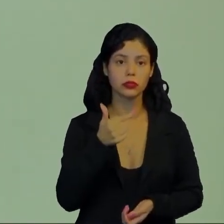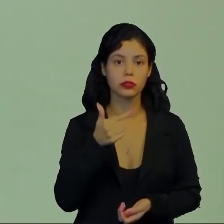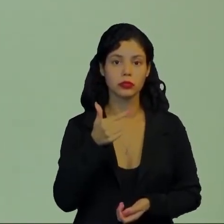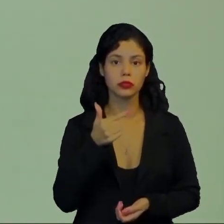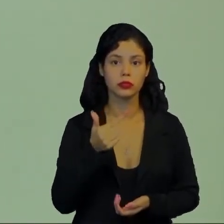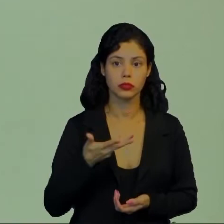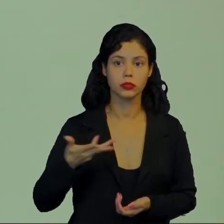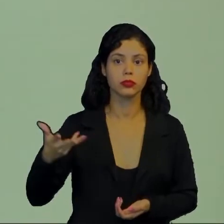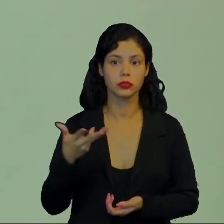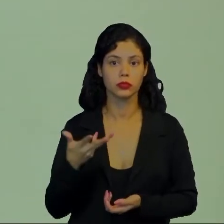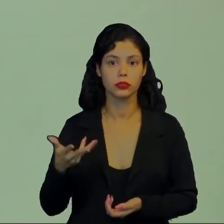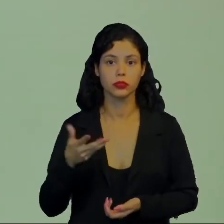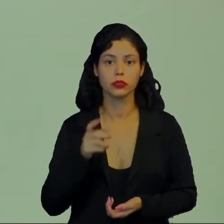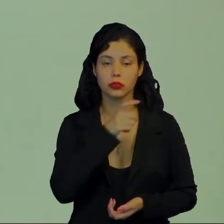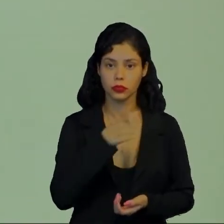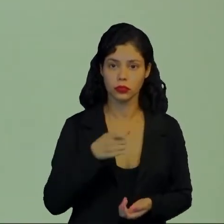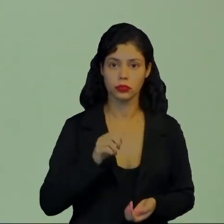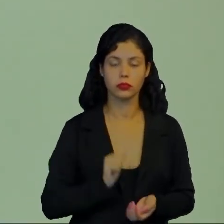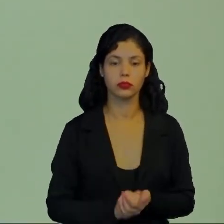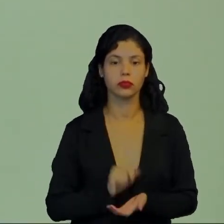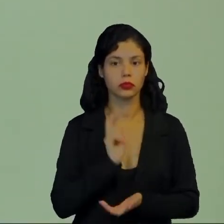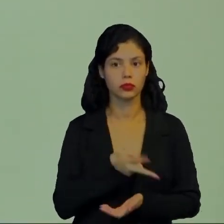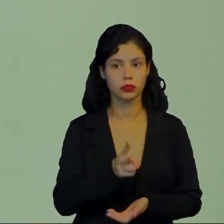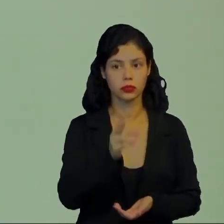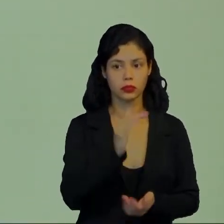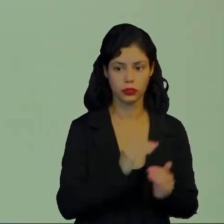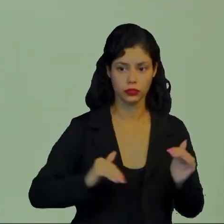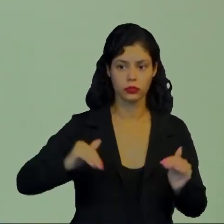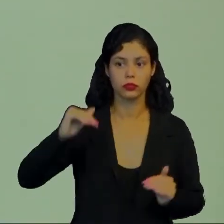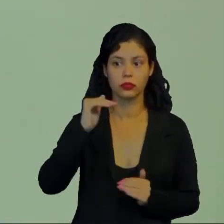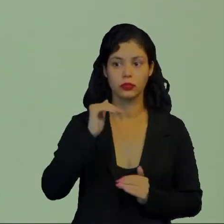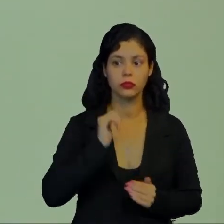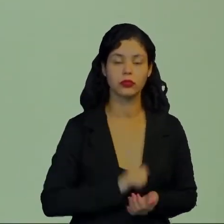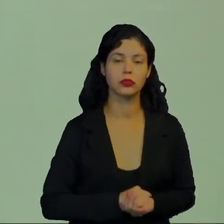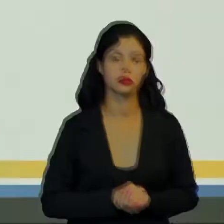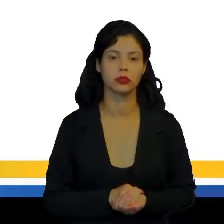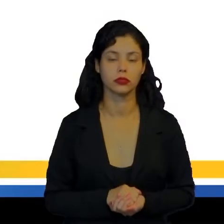para a base e o expoente vai estar lá em cima.